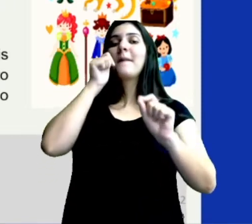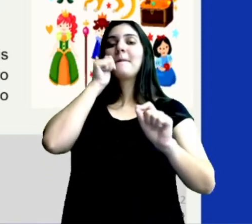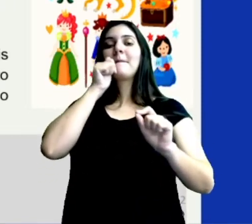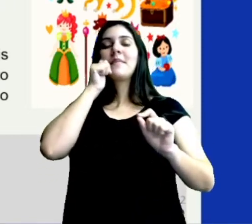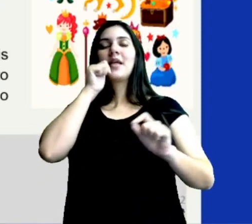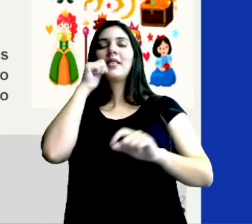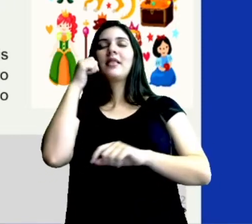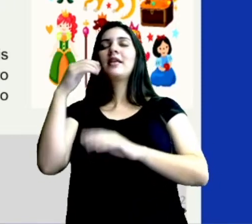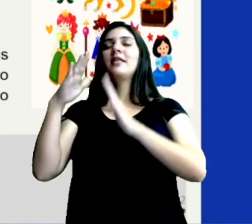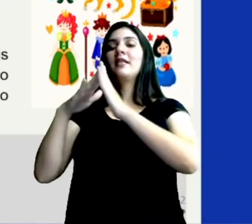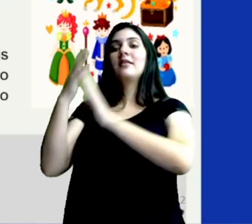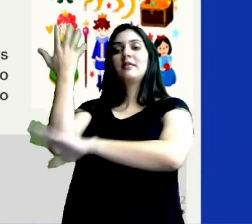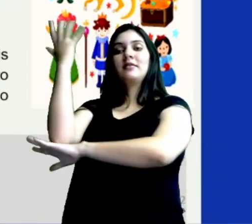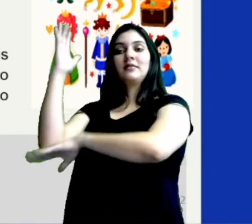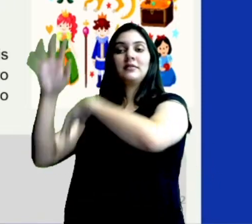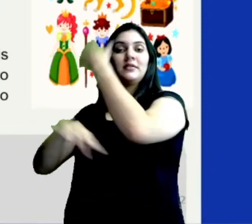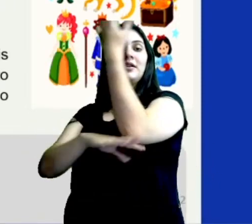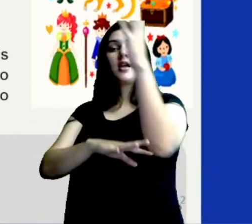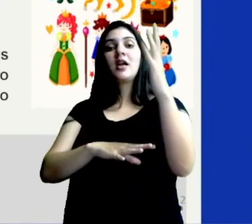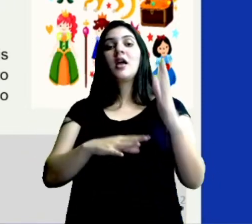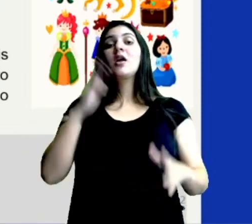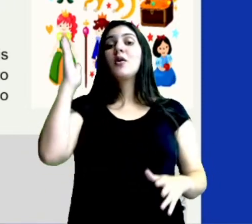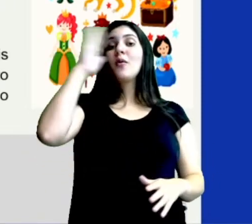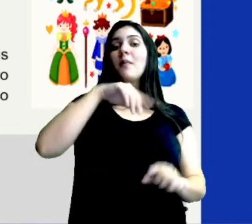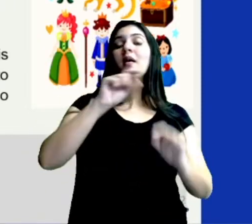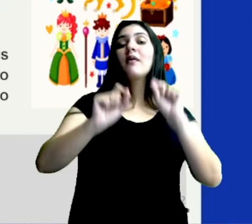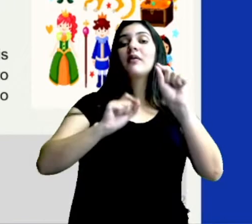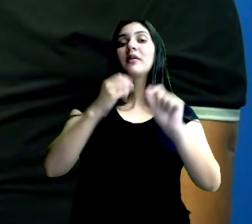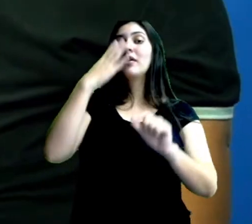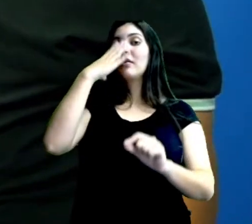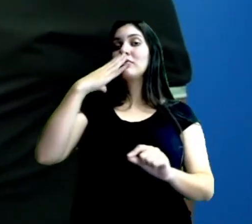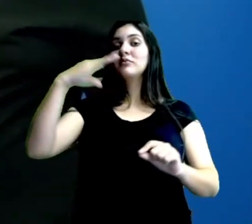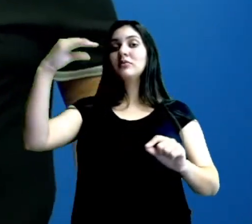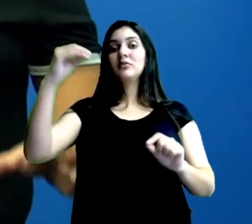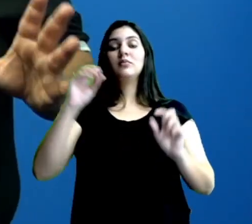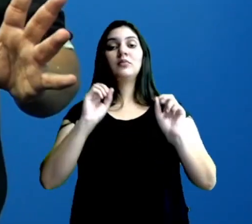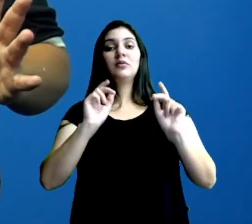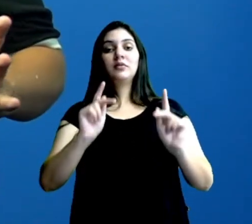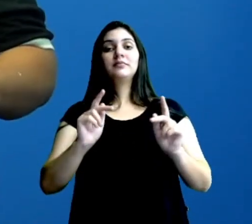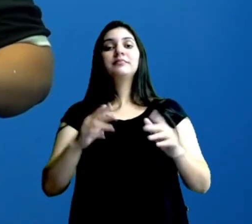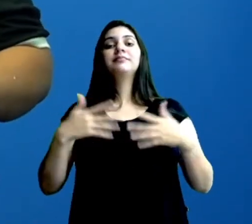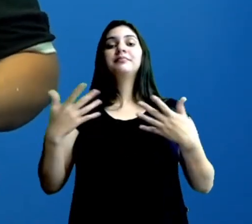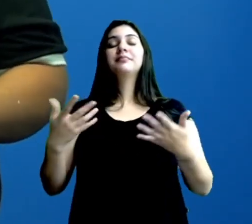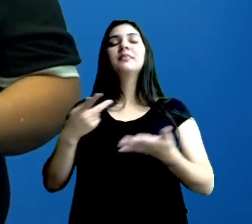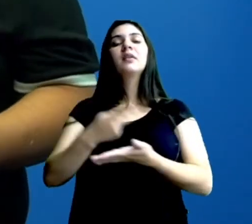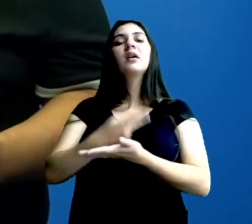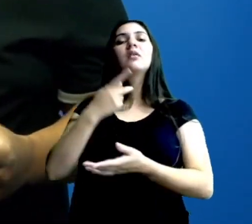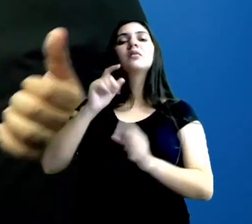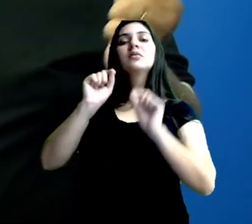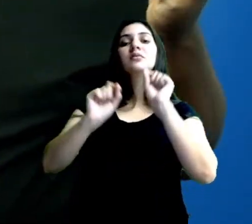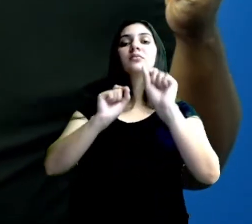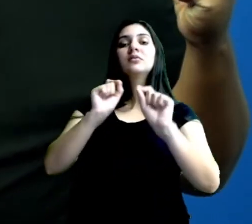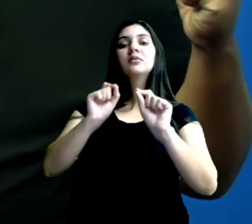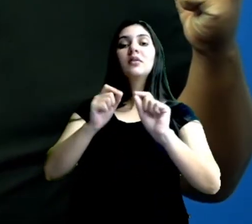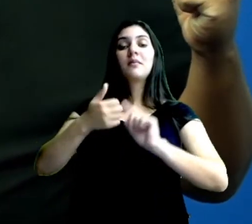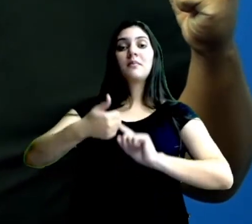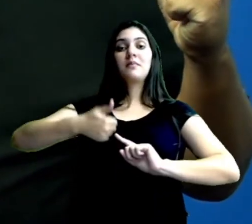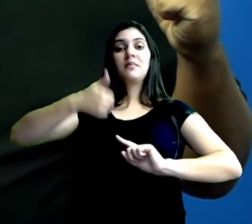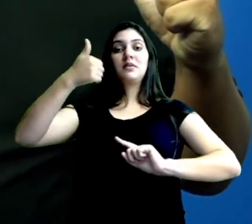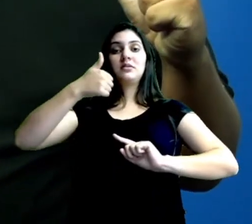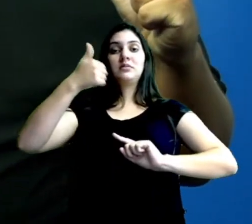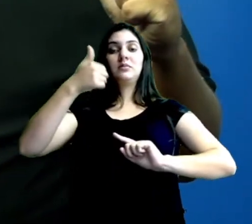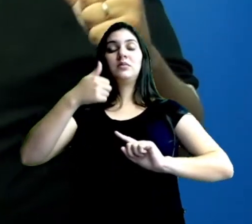o vilão é representado por um lobo, tá bom, gente? Volta aqui para mim. Às vezes acontece, principalmente